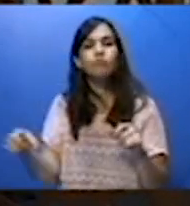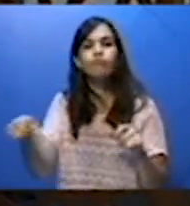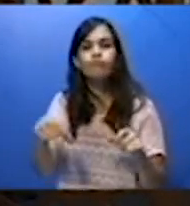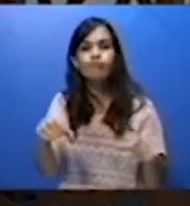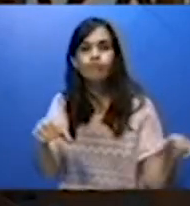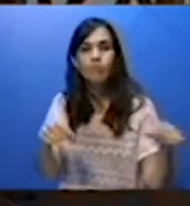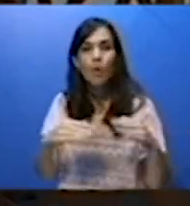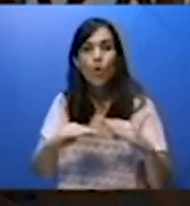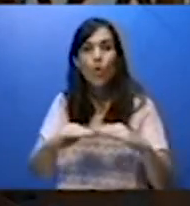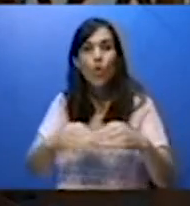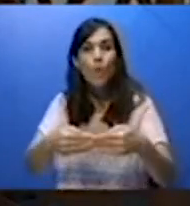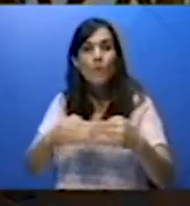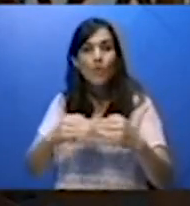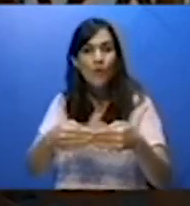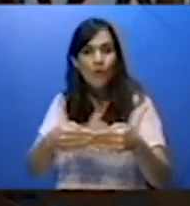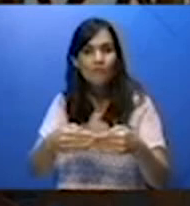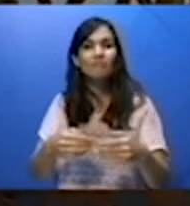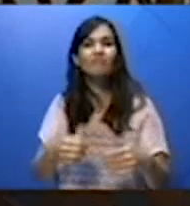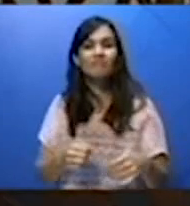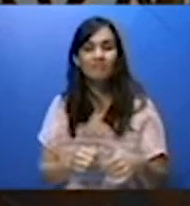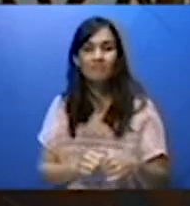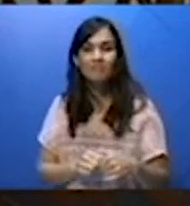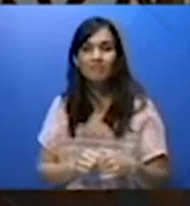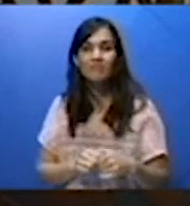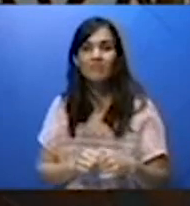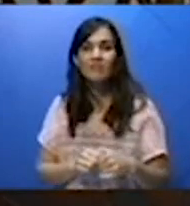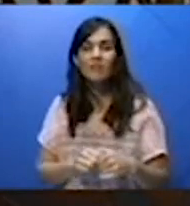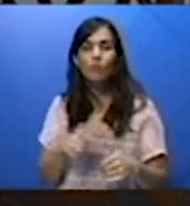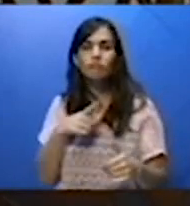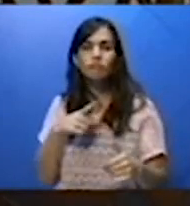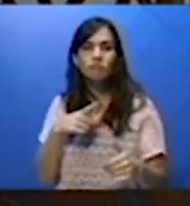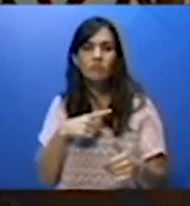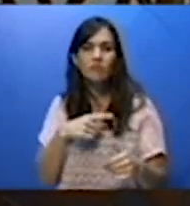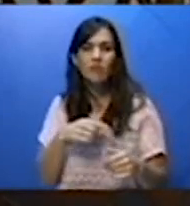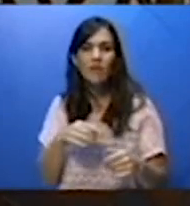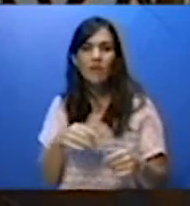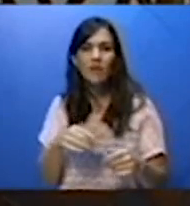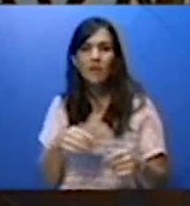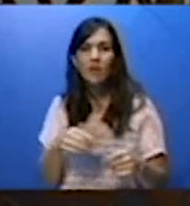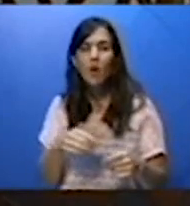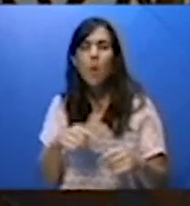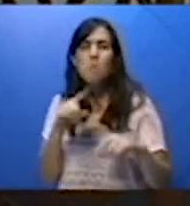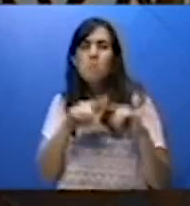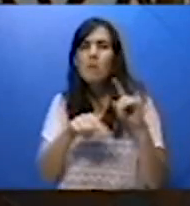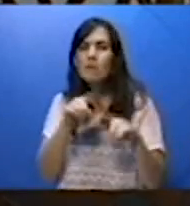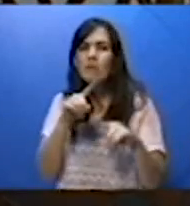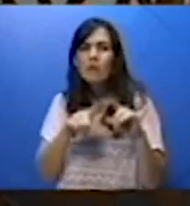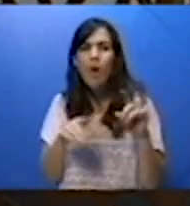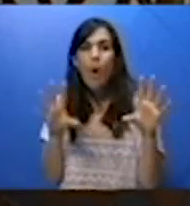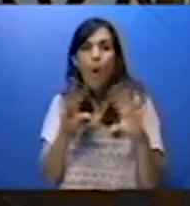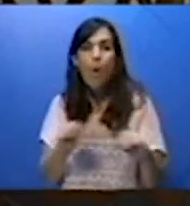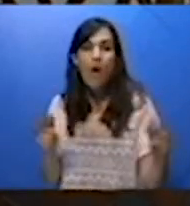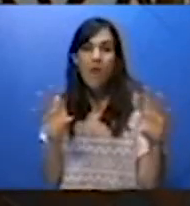sala de recurso com material concreto com palitos está junto com as crianças